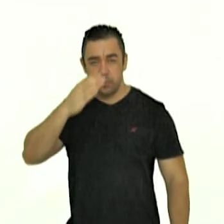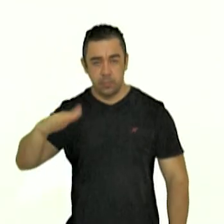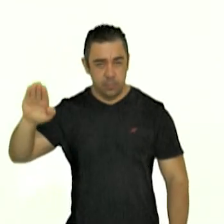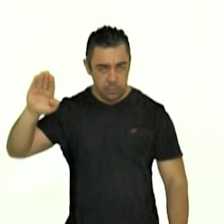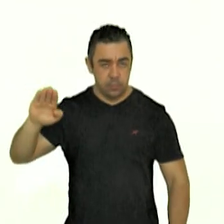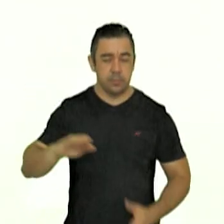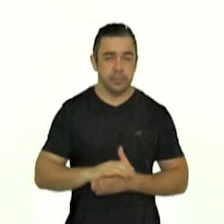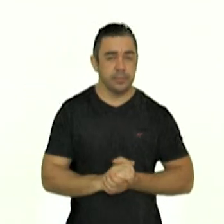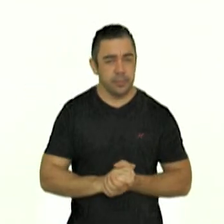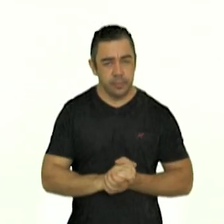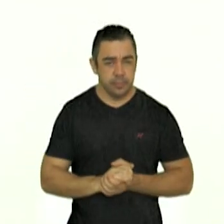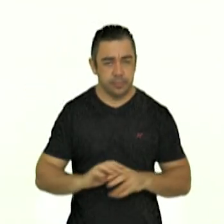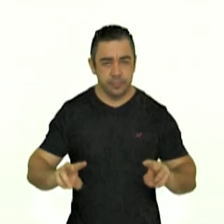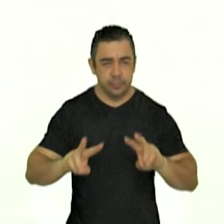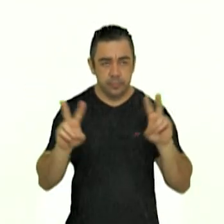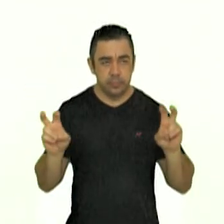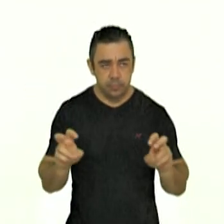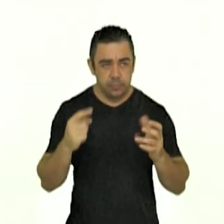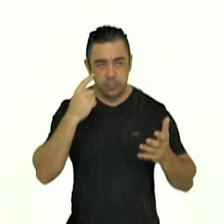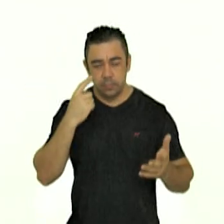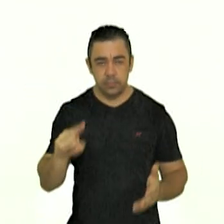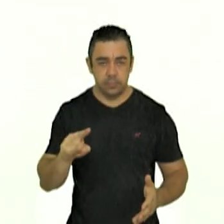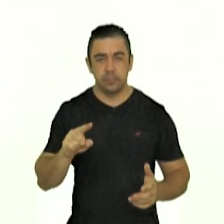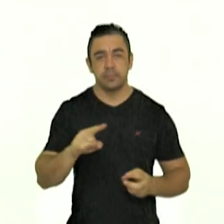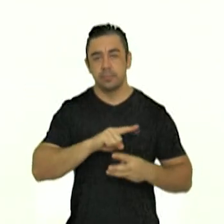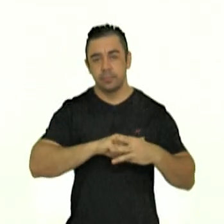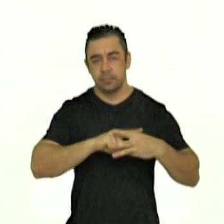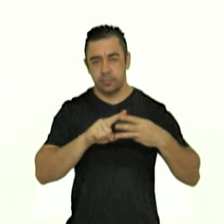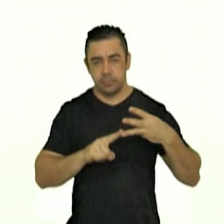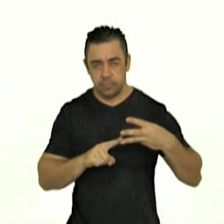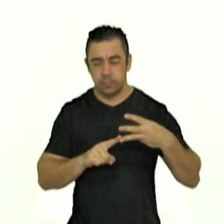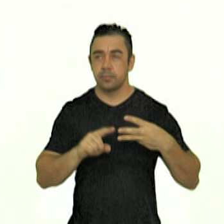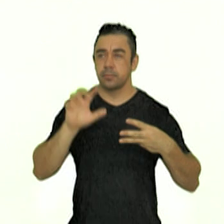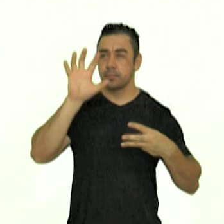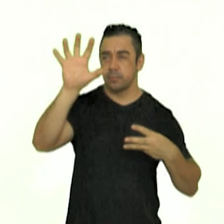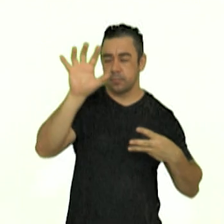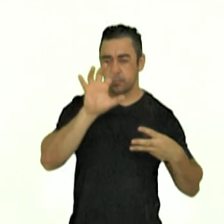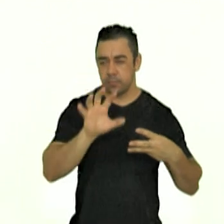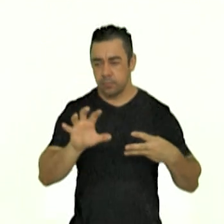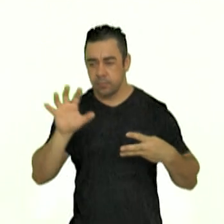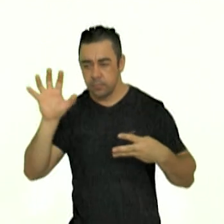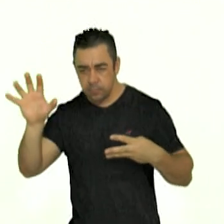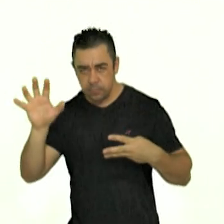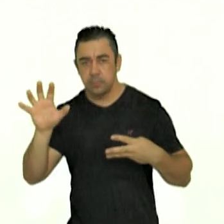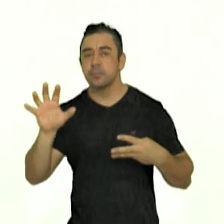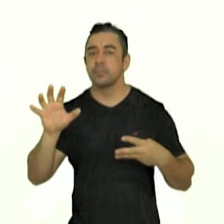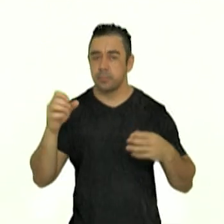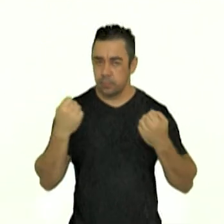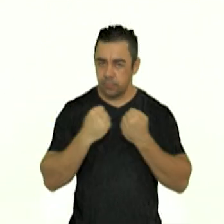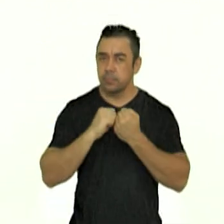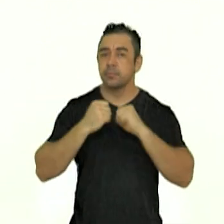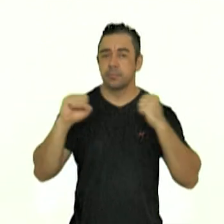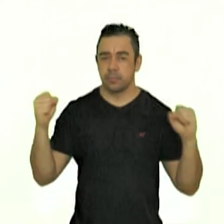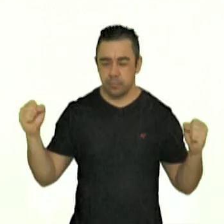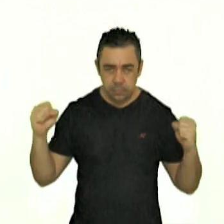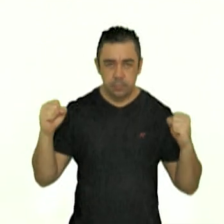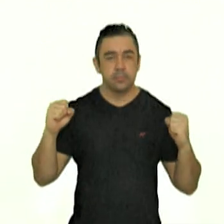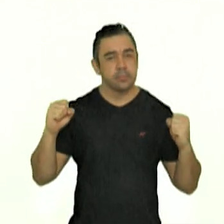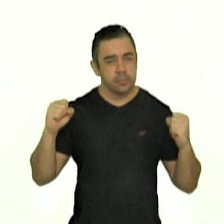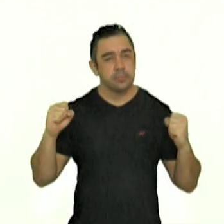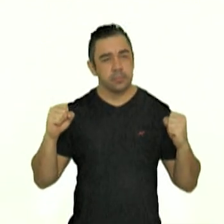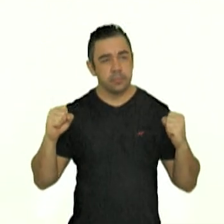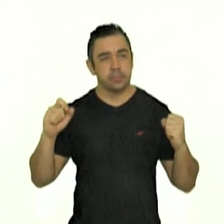retomar alguns dos temas, Nós vamos tratar de 3 continentes, então uma escala bem extensa aí, Nós temos uma